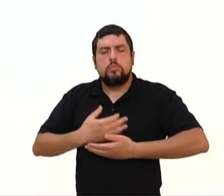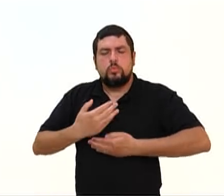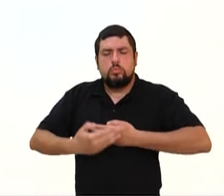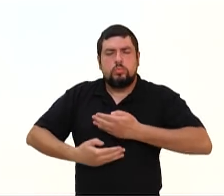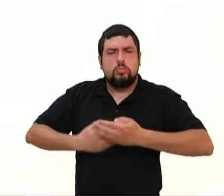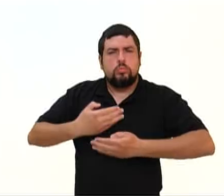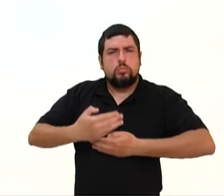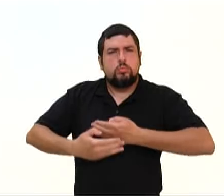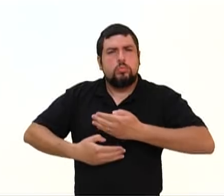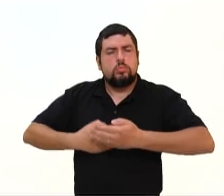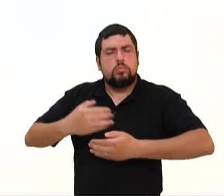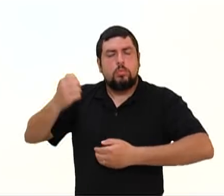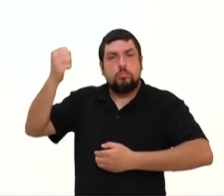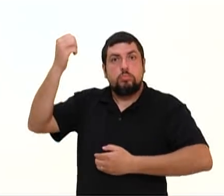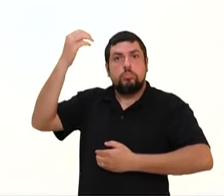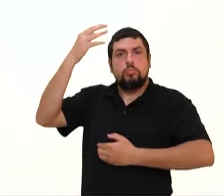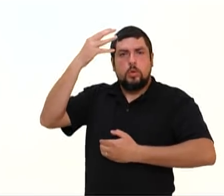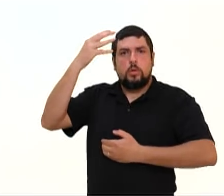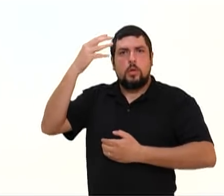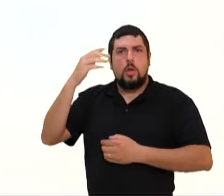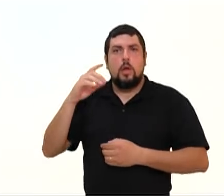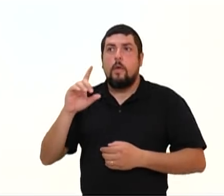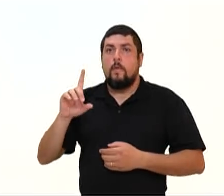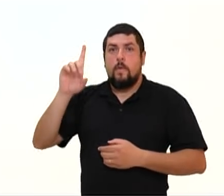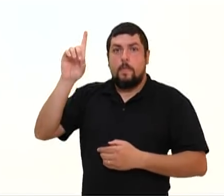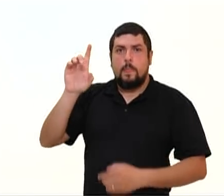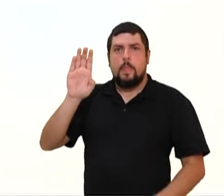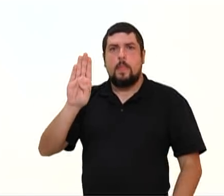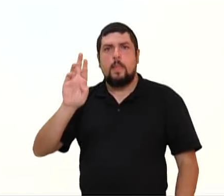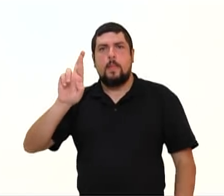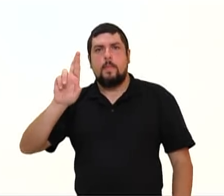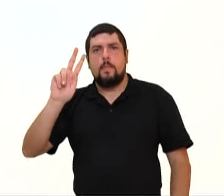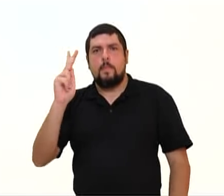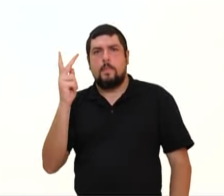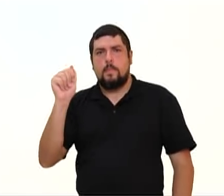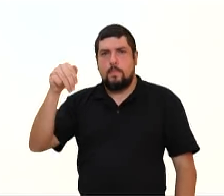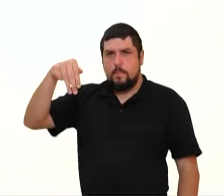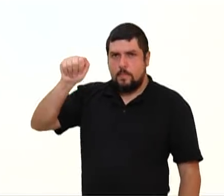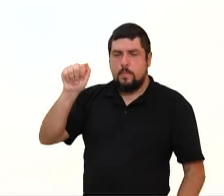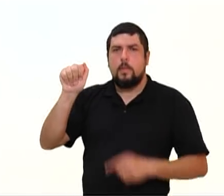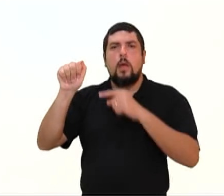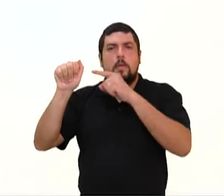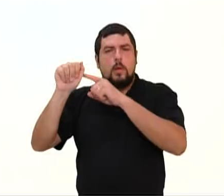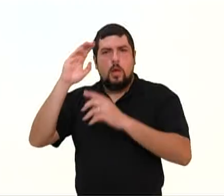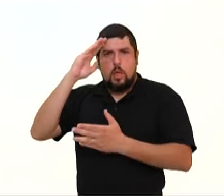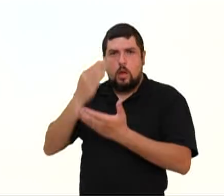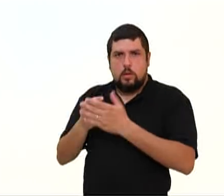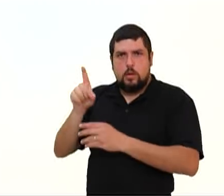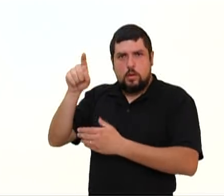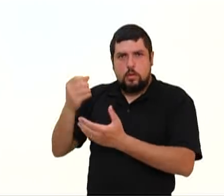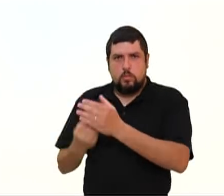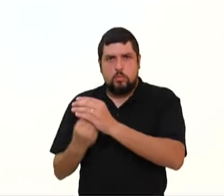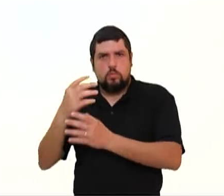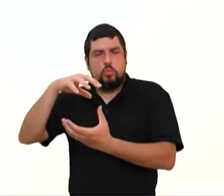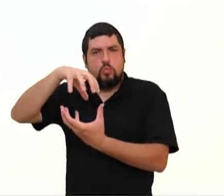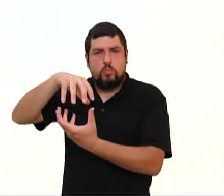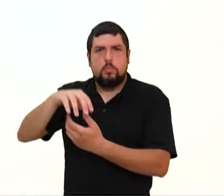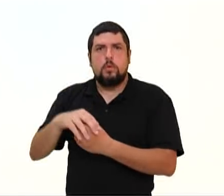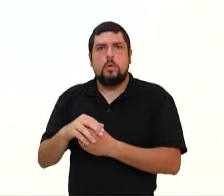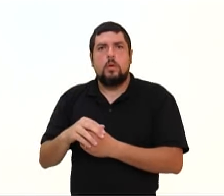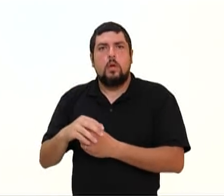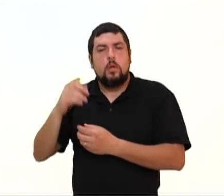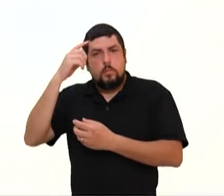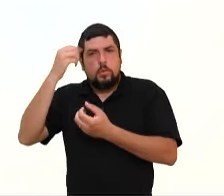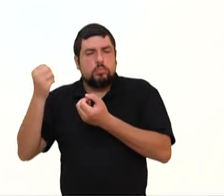período de meditação, o deus Brahma, que era o deus do hinduísmo, né, o criador do mundo, foi até ele e lhe pediu que levasse